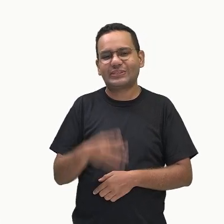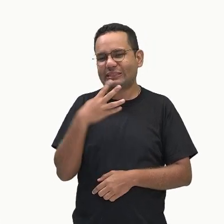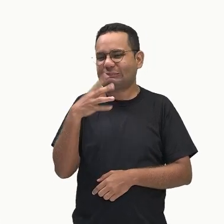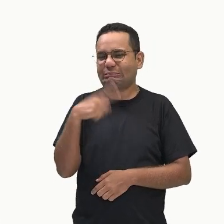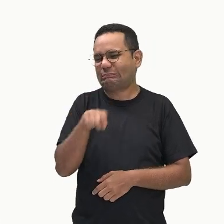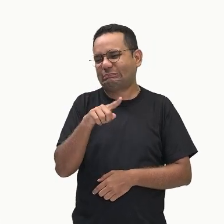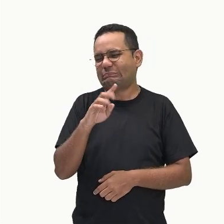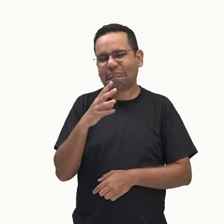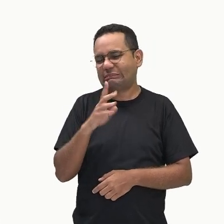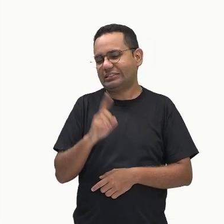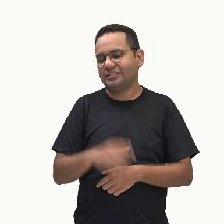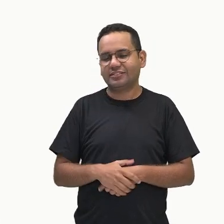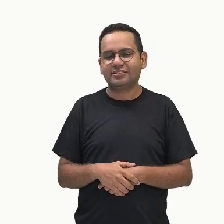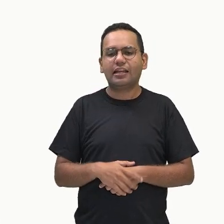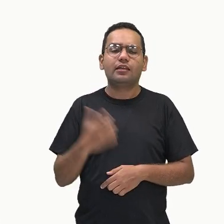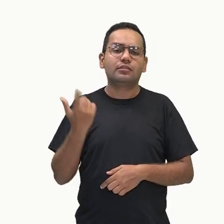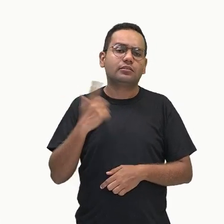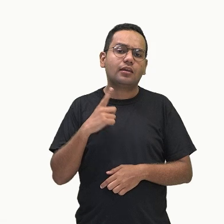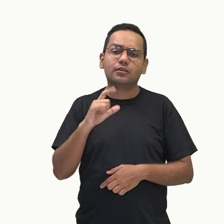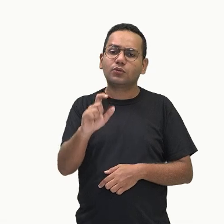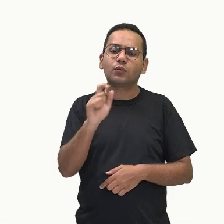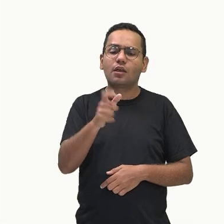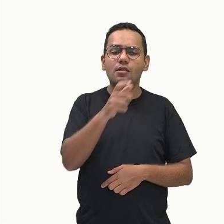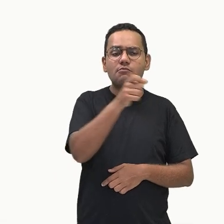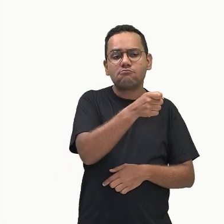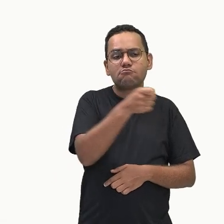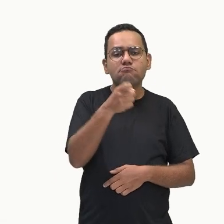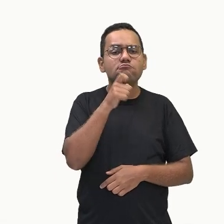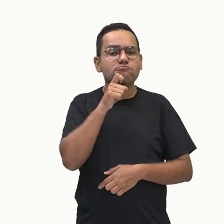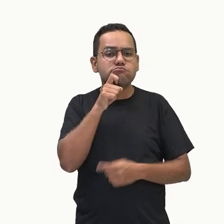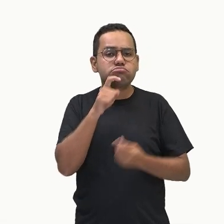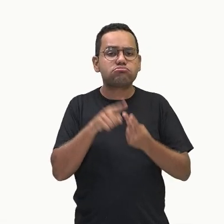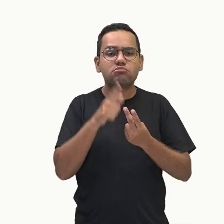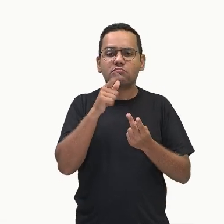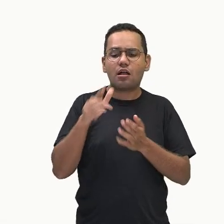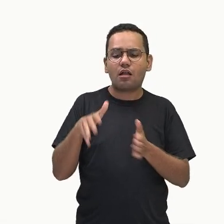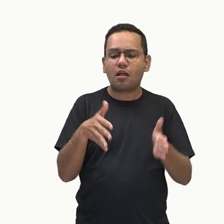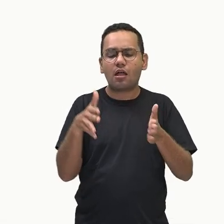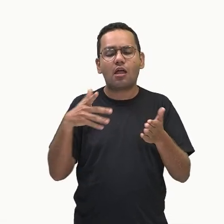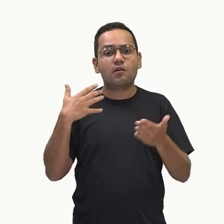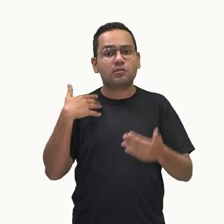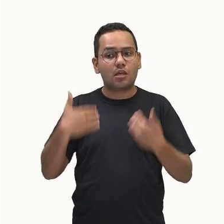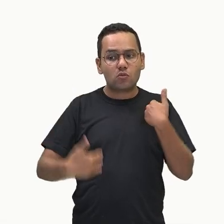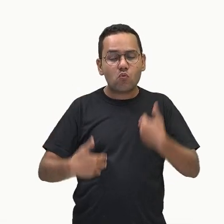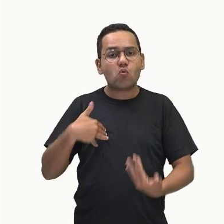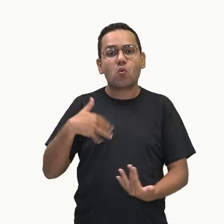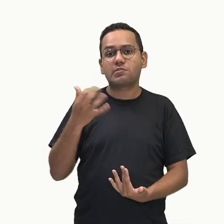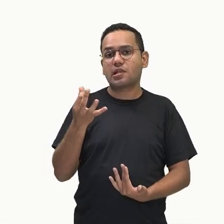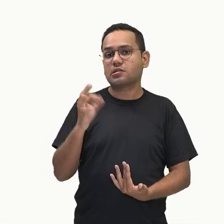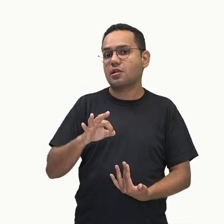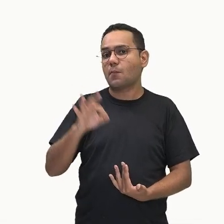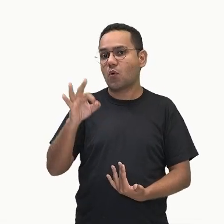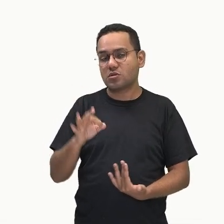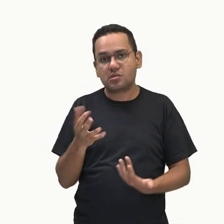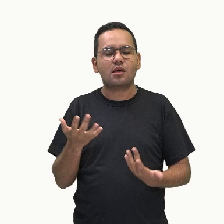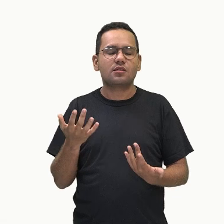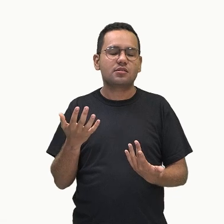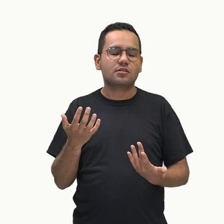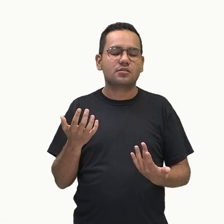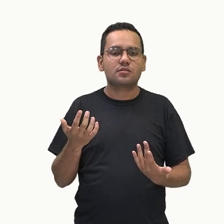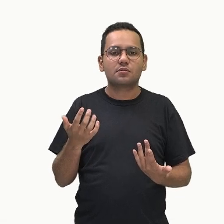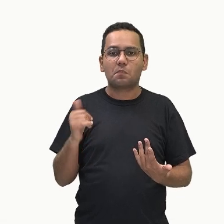geladeira, tem no rio, tem no nosso corpo. Acima de 60% do nosso corpo é formado de